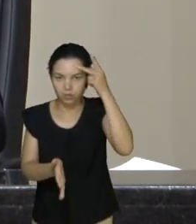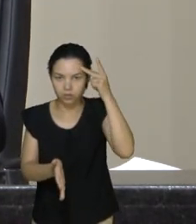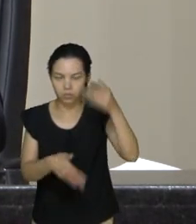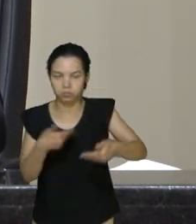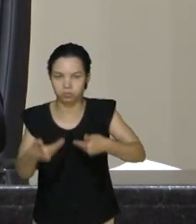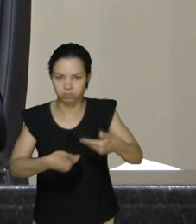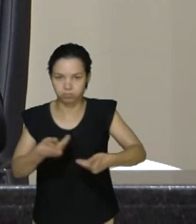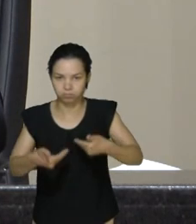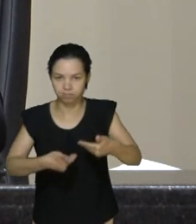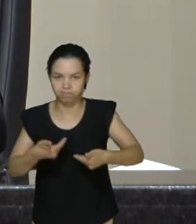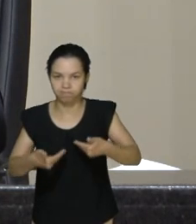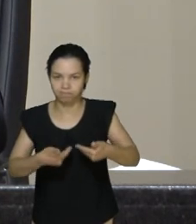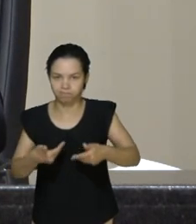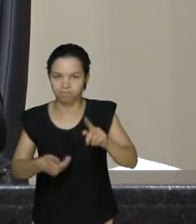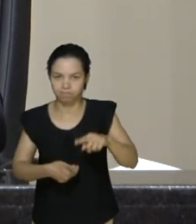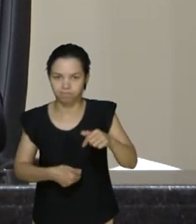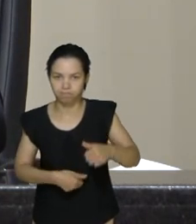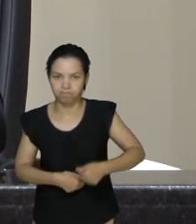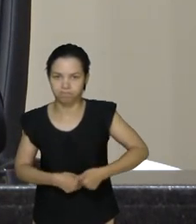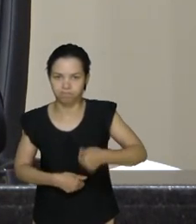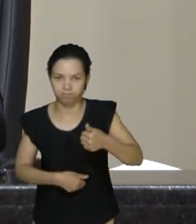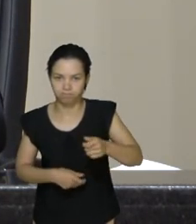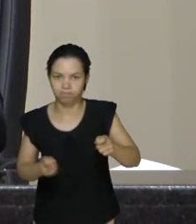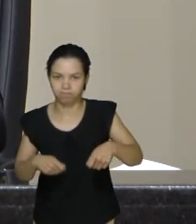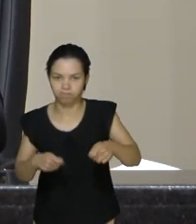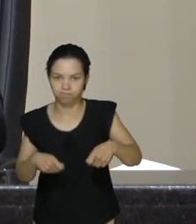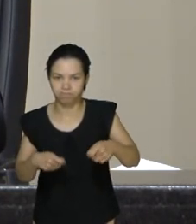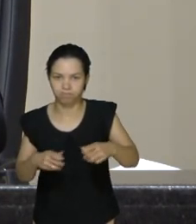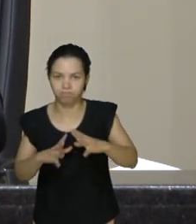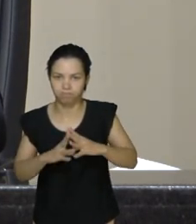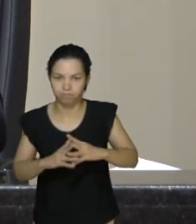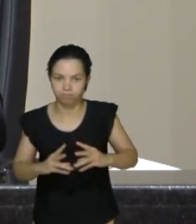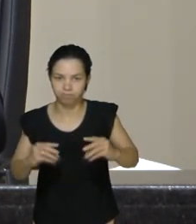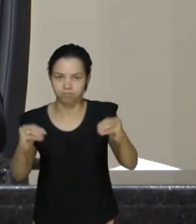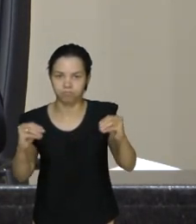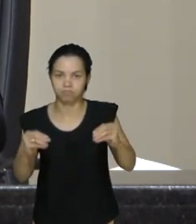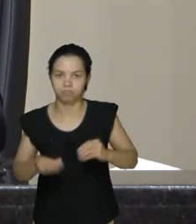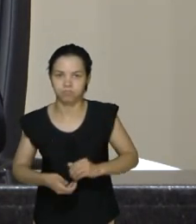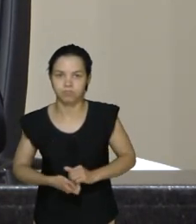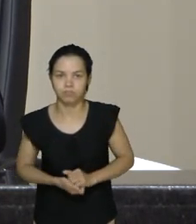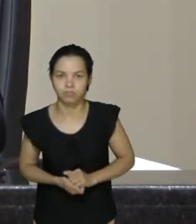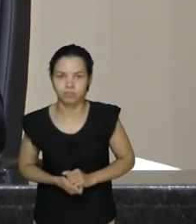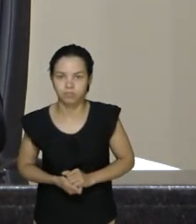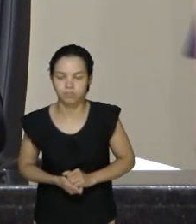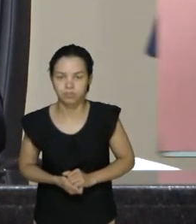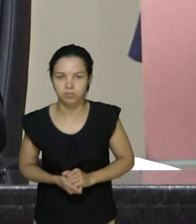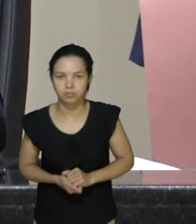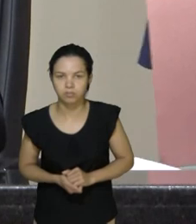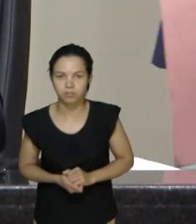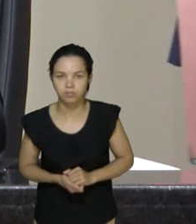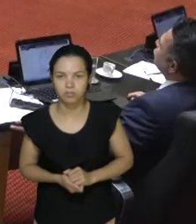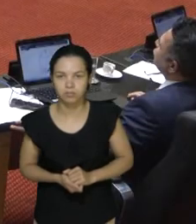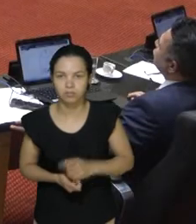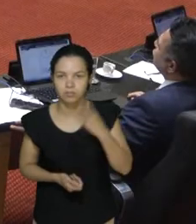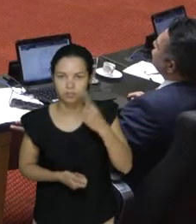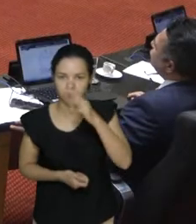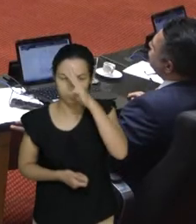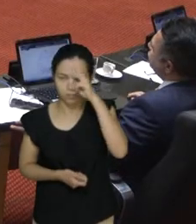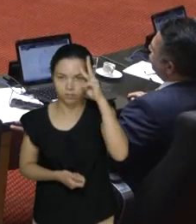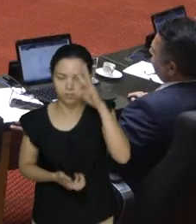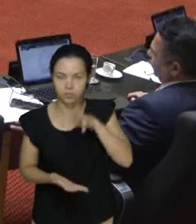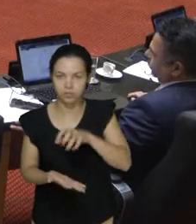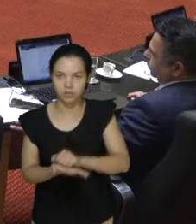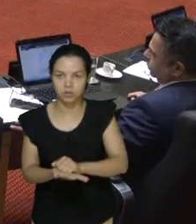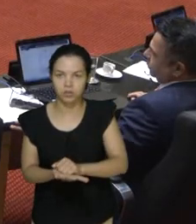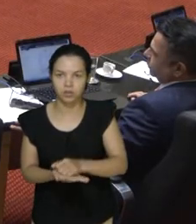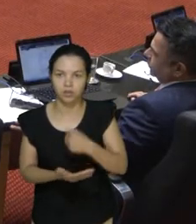tratar, mais possibilidade de cura ele tem. Pois não, deputado Volney. Senhor presidente, só para deixar registrado,